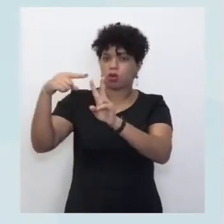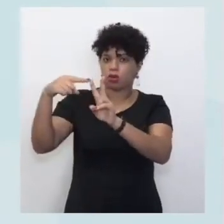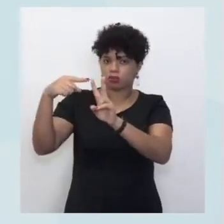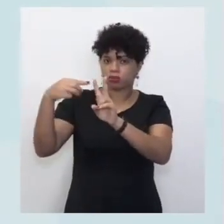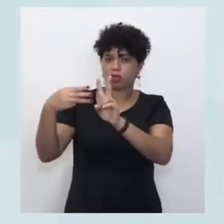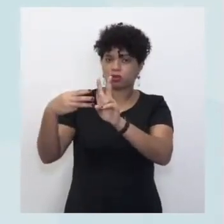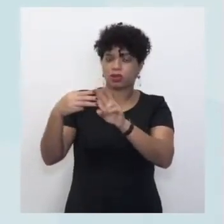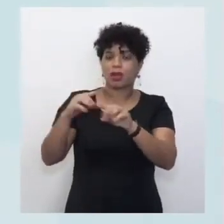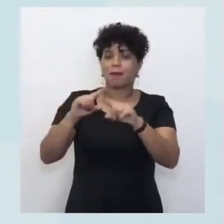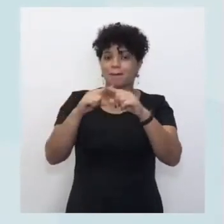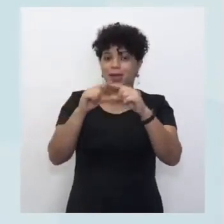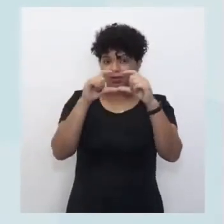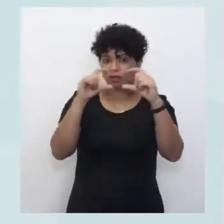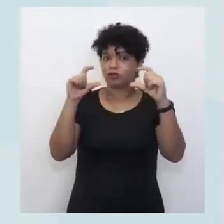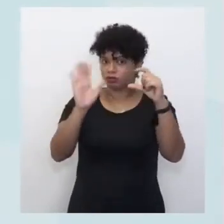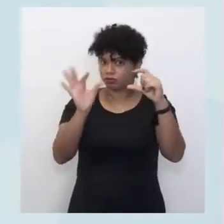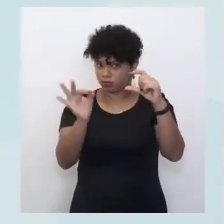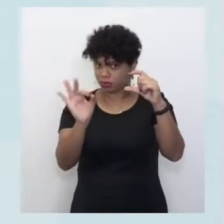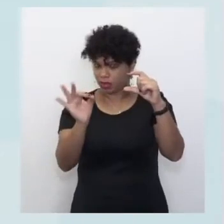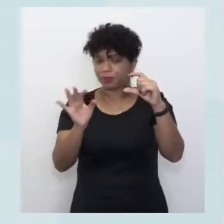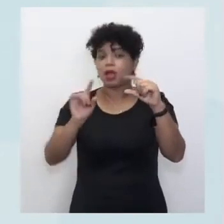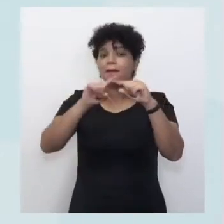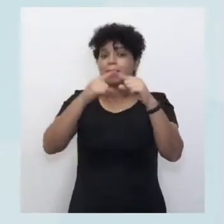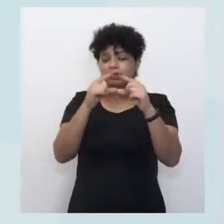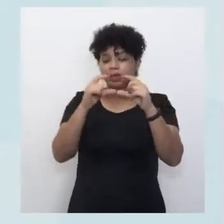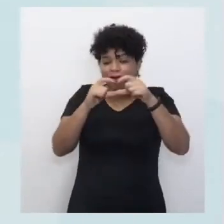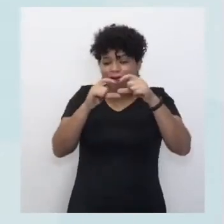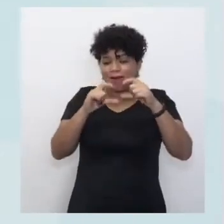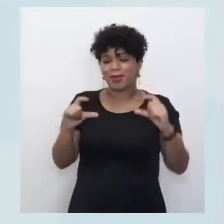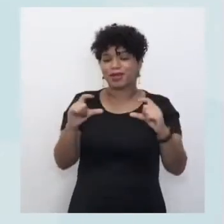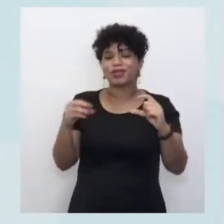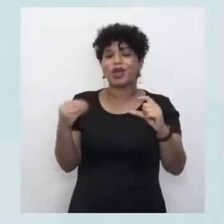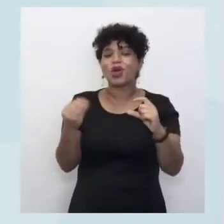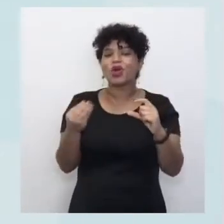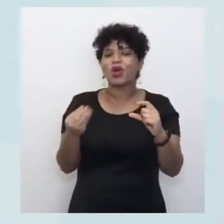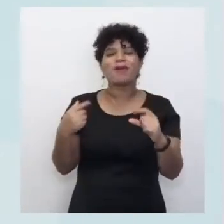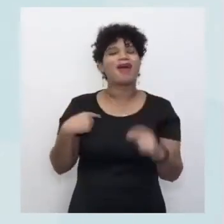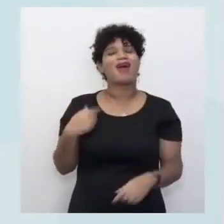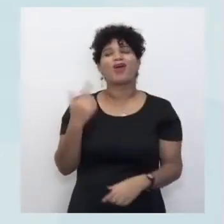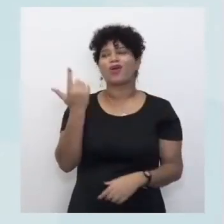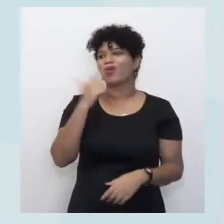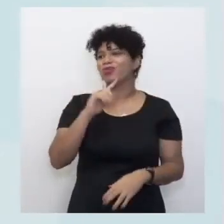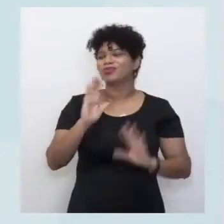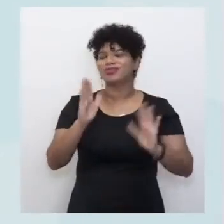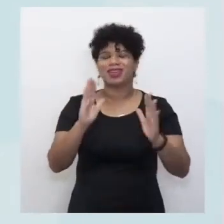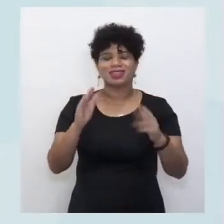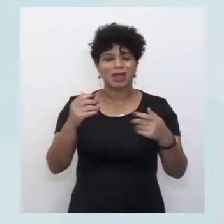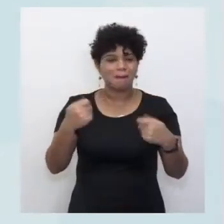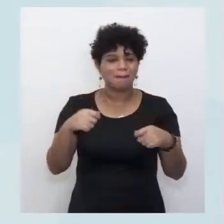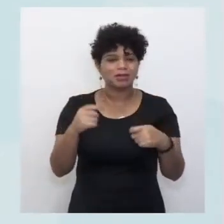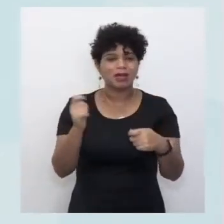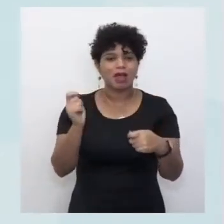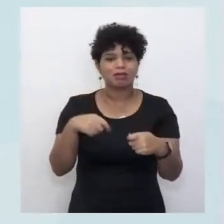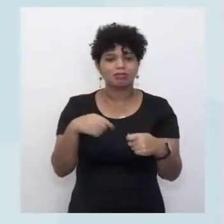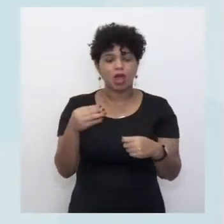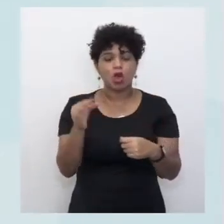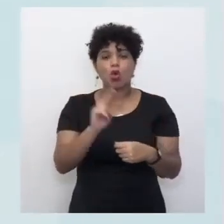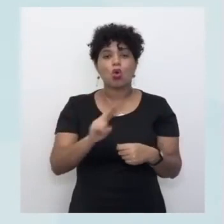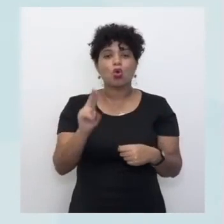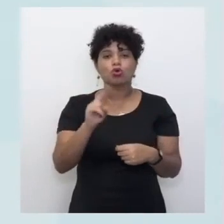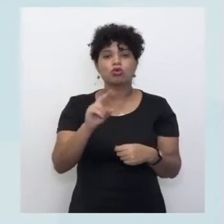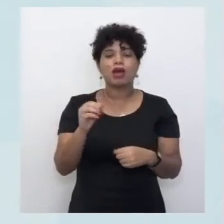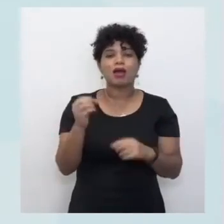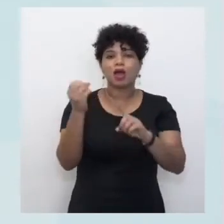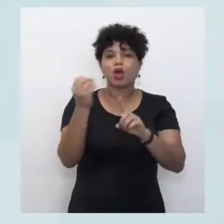Agora, embaixo, eu cheguei na regra que eu precisava para obter o